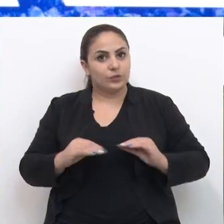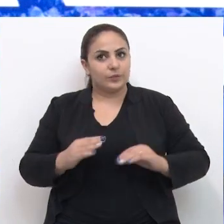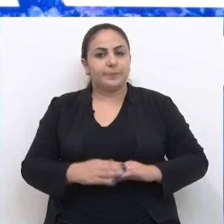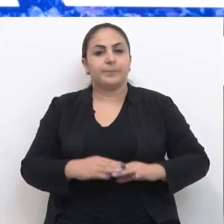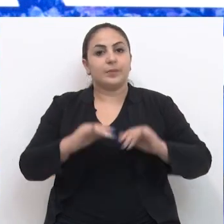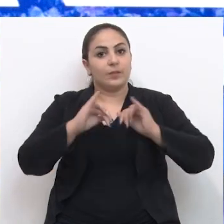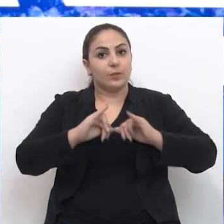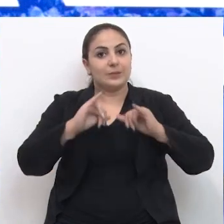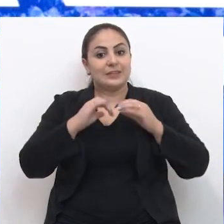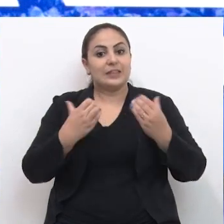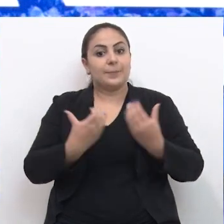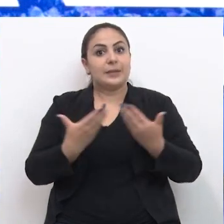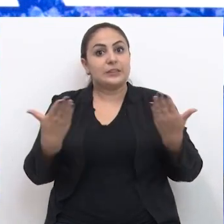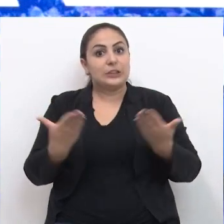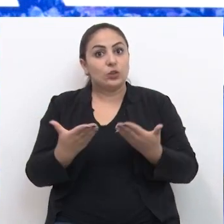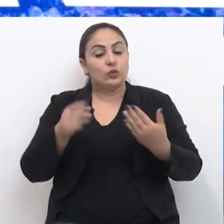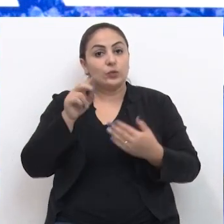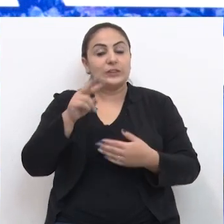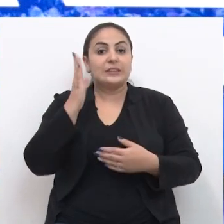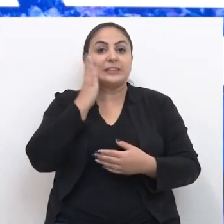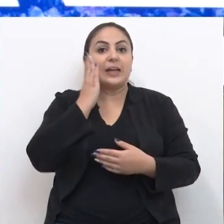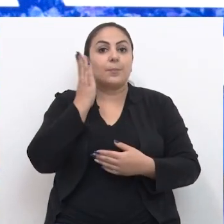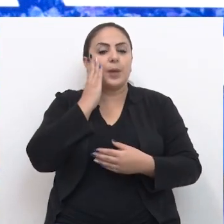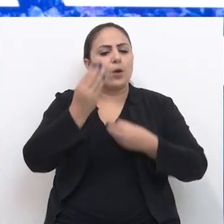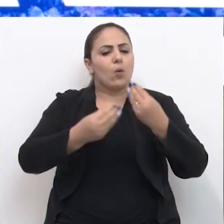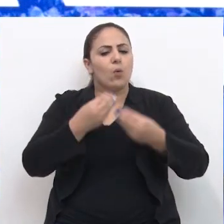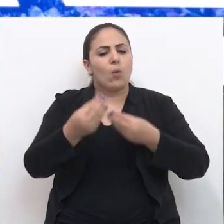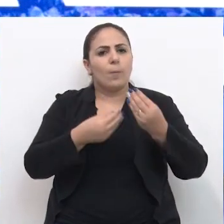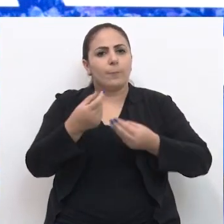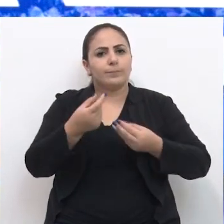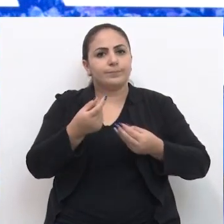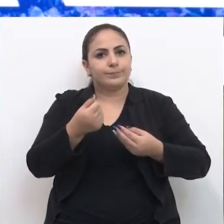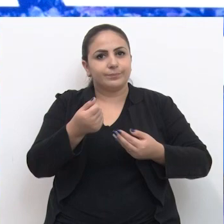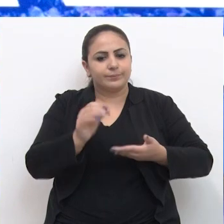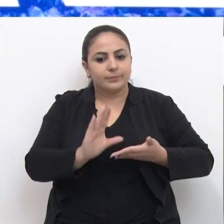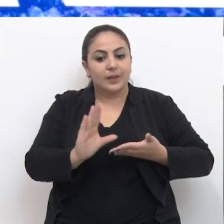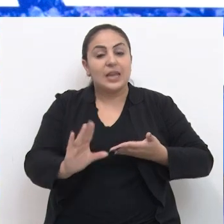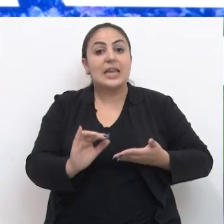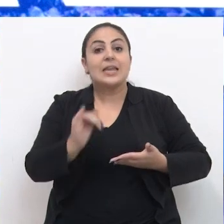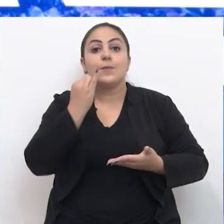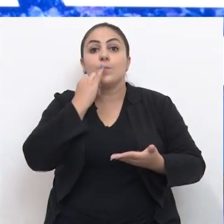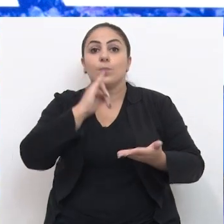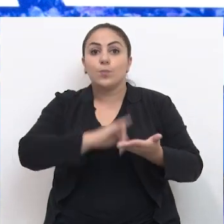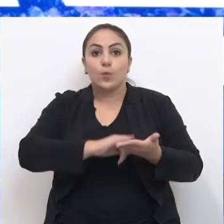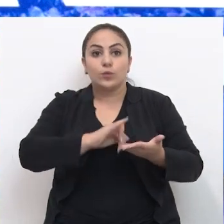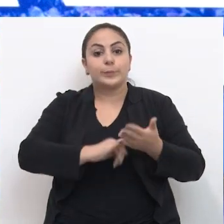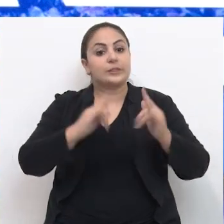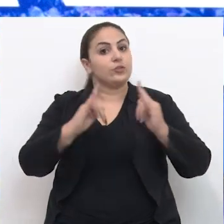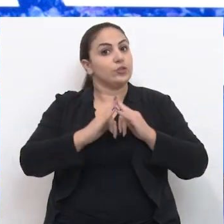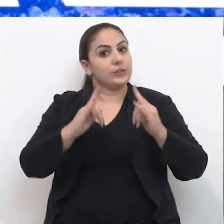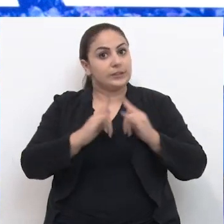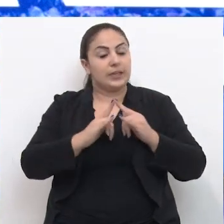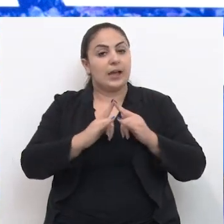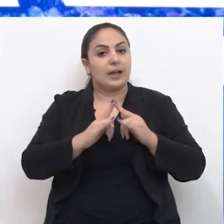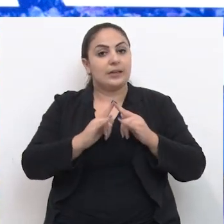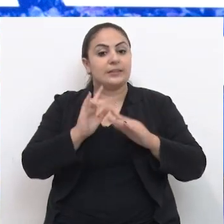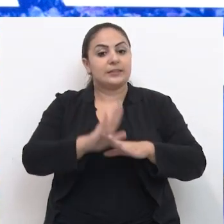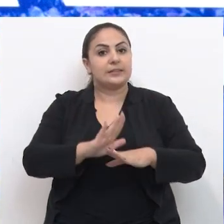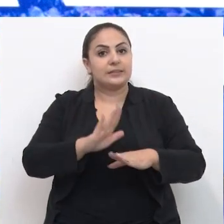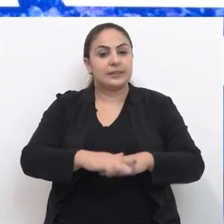Boa noite. No Jornal da Câmara de hoje, você vai saber como destinar parte do imposto de renda para